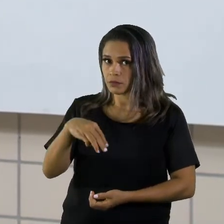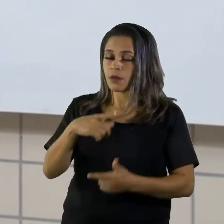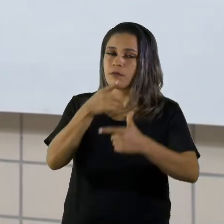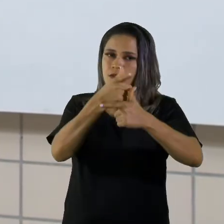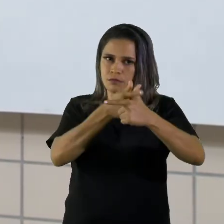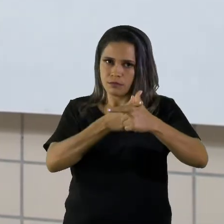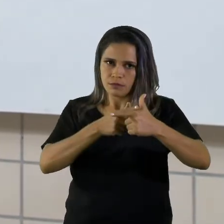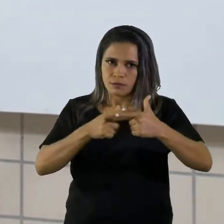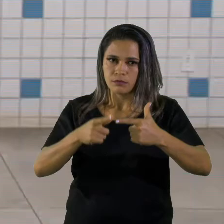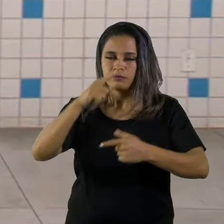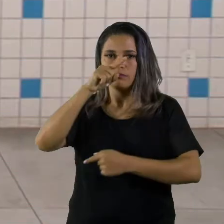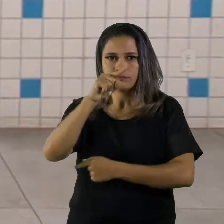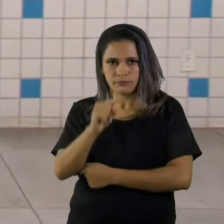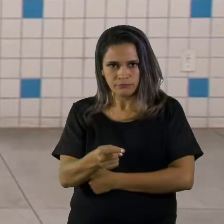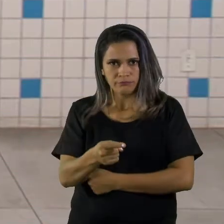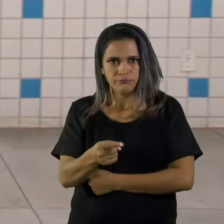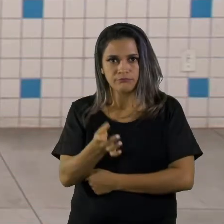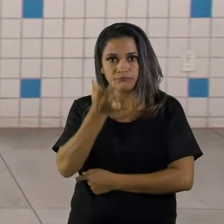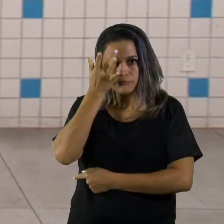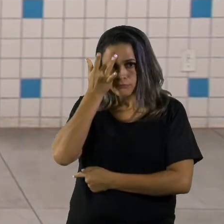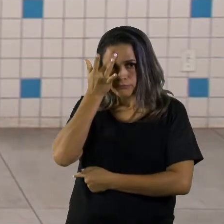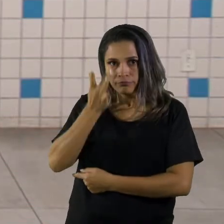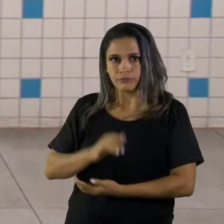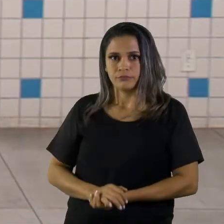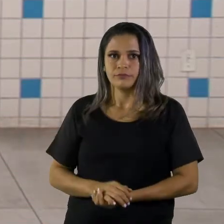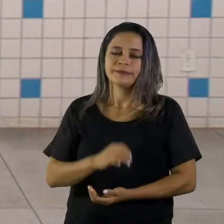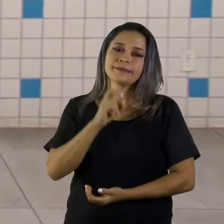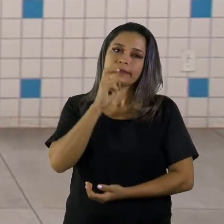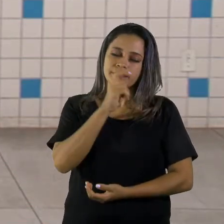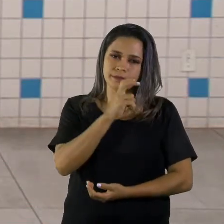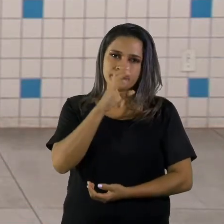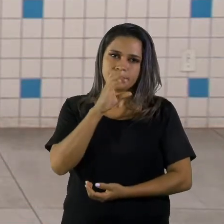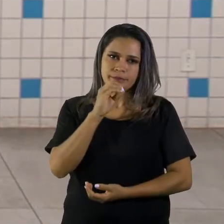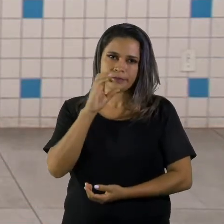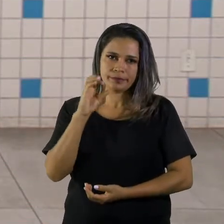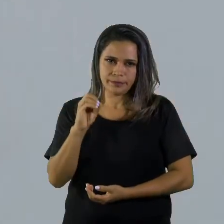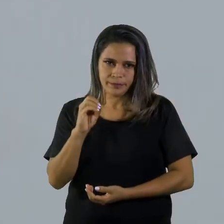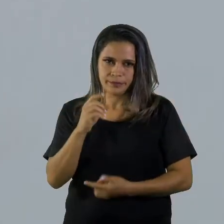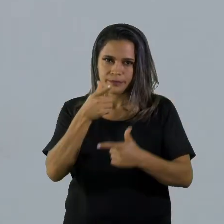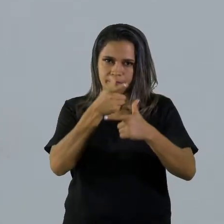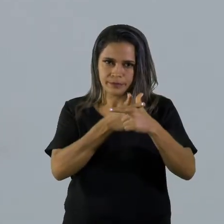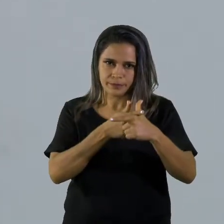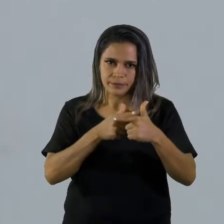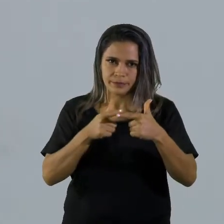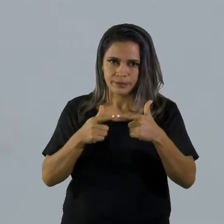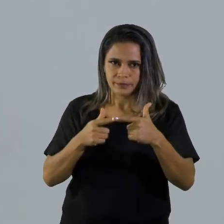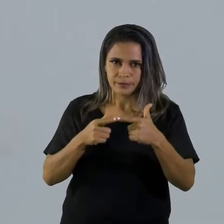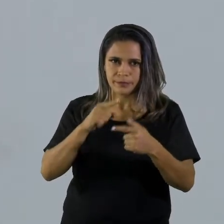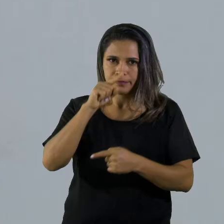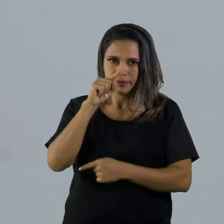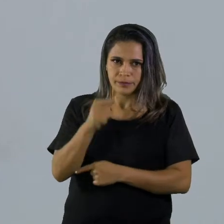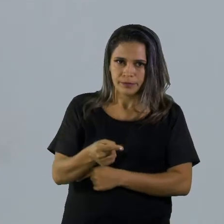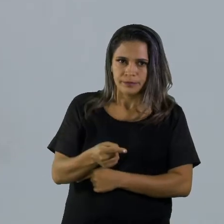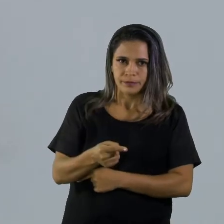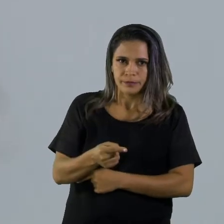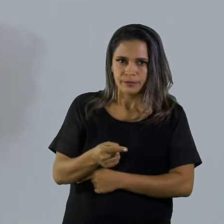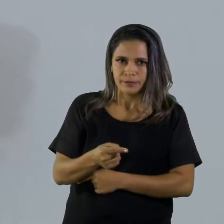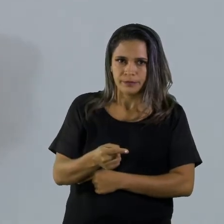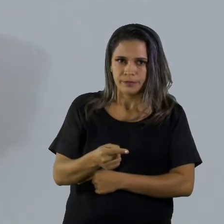por 1.000. Então, vamos lá. 500 dividido por